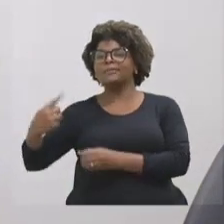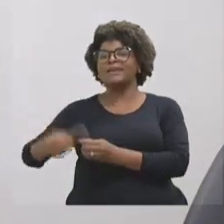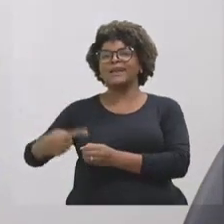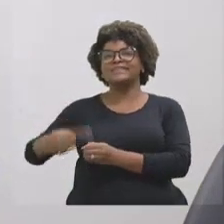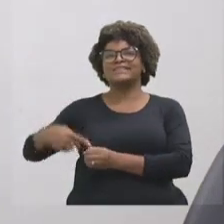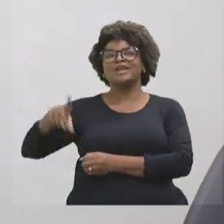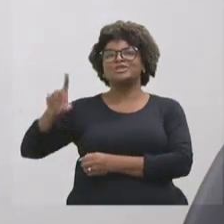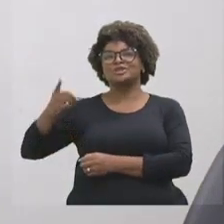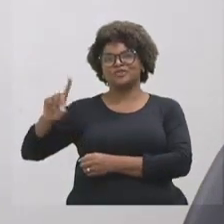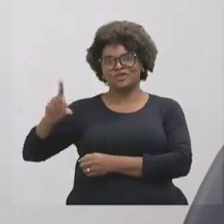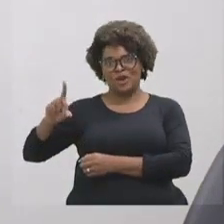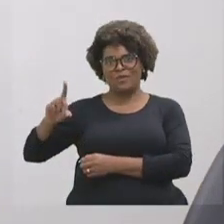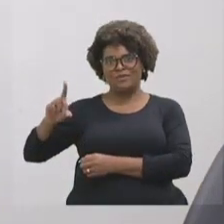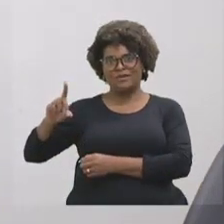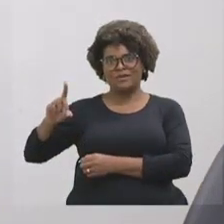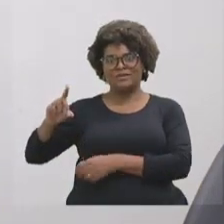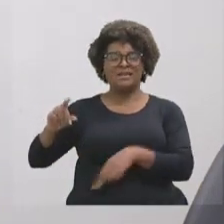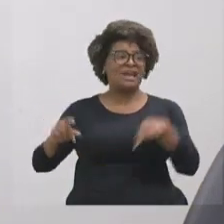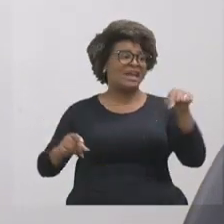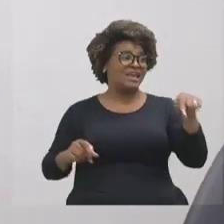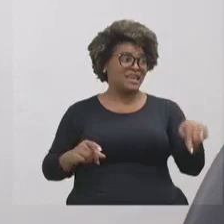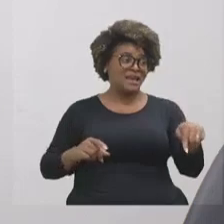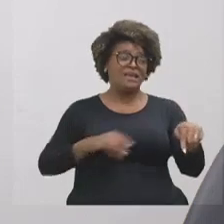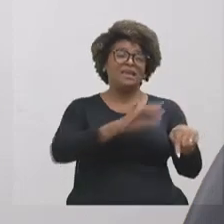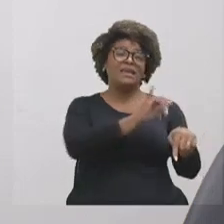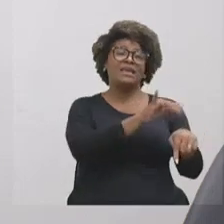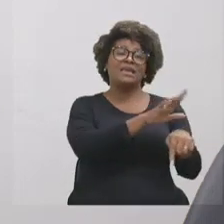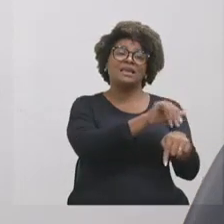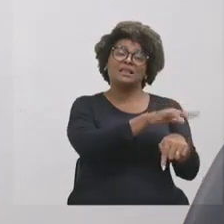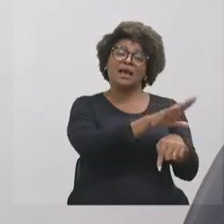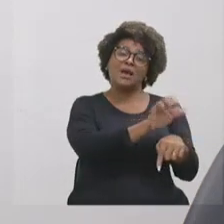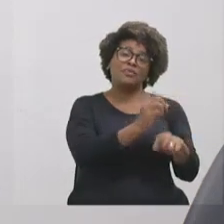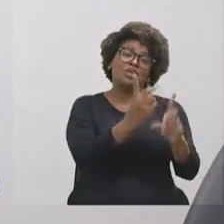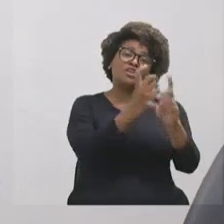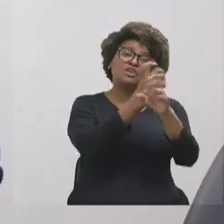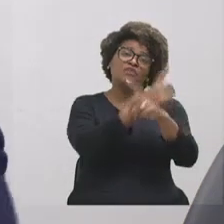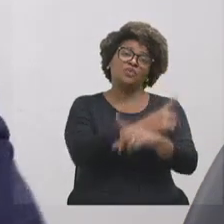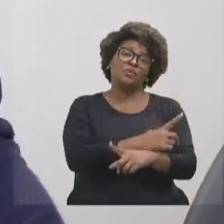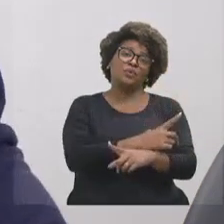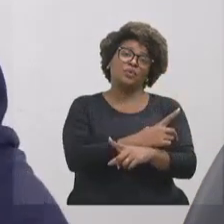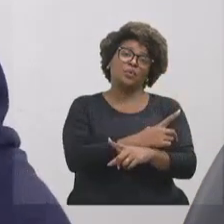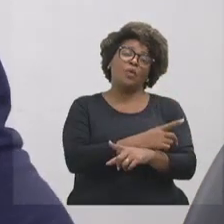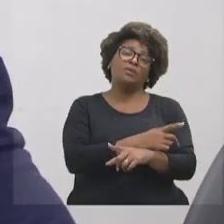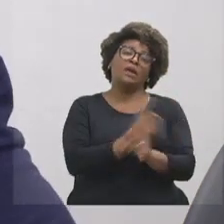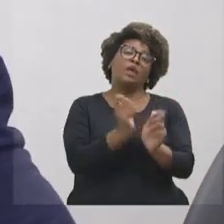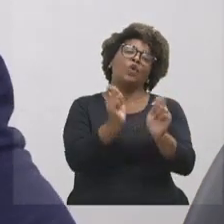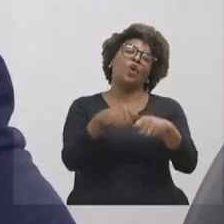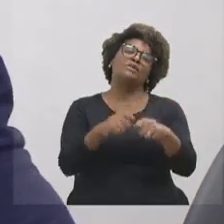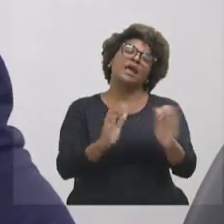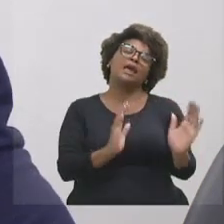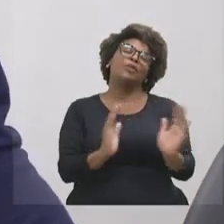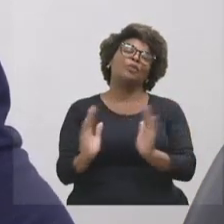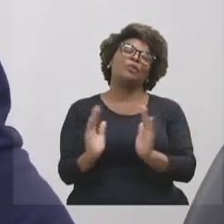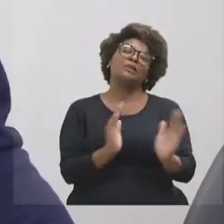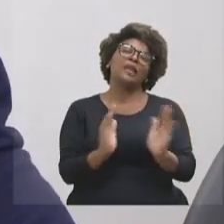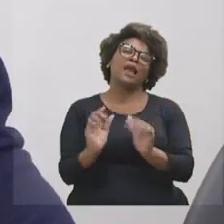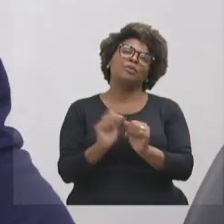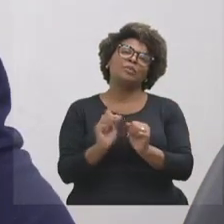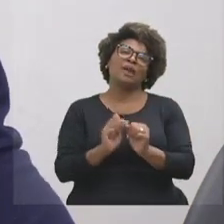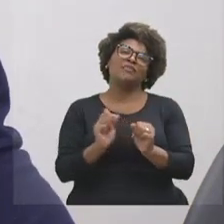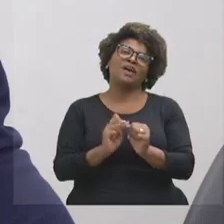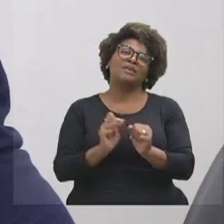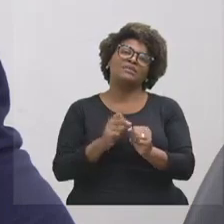e não permite que outros na maca região aconteça e que ele ganha em tempo para fazer essa construção do serviço